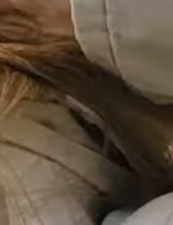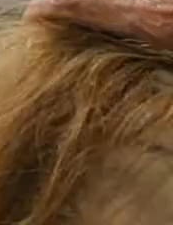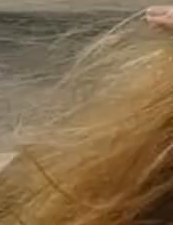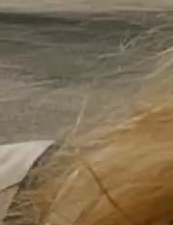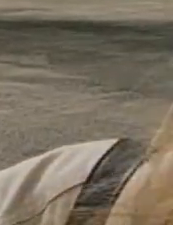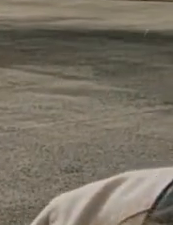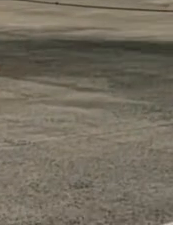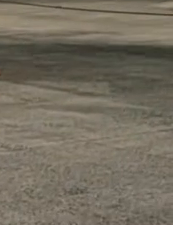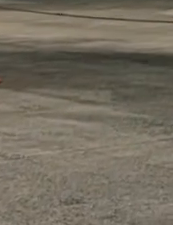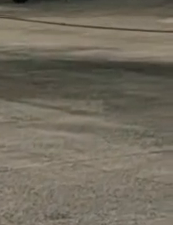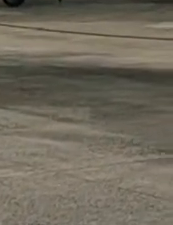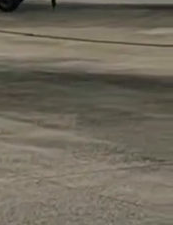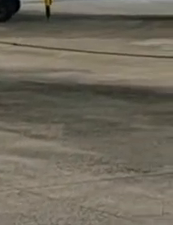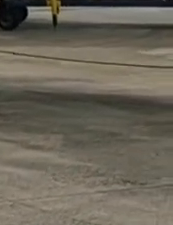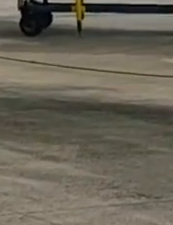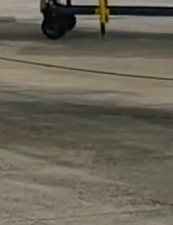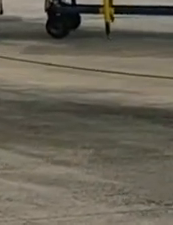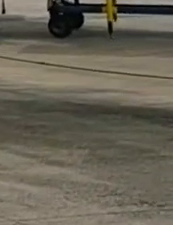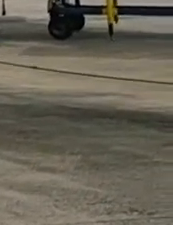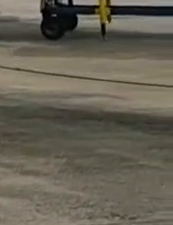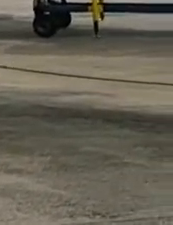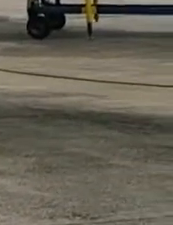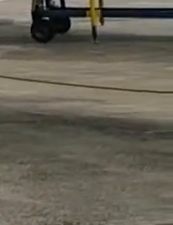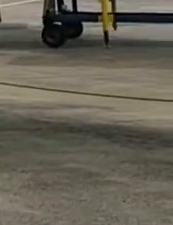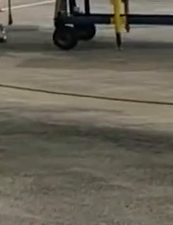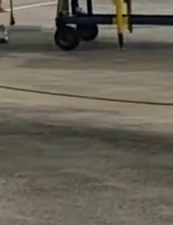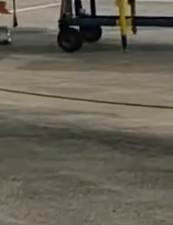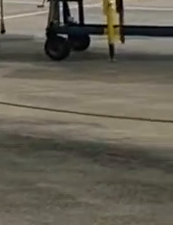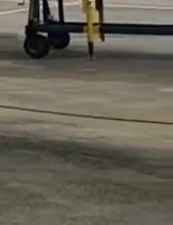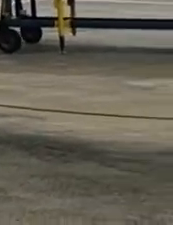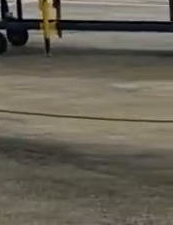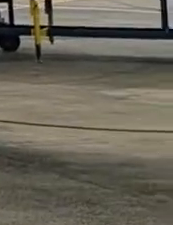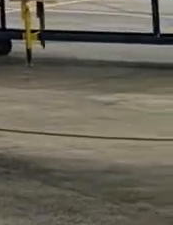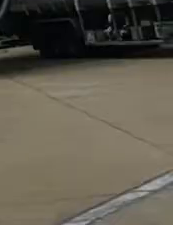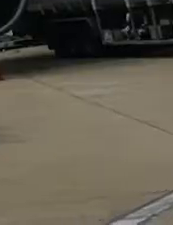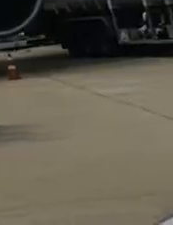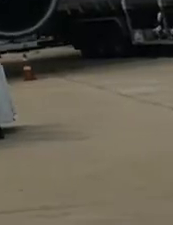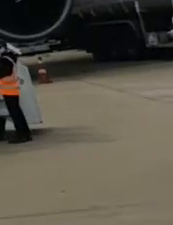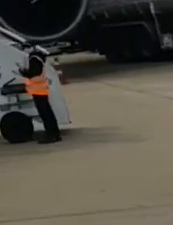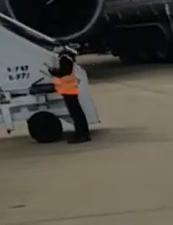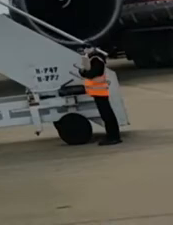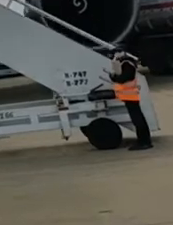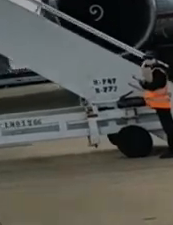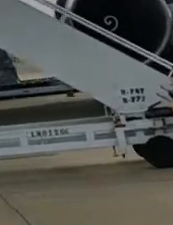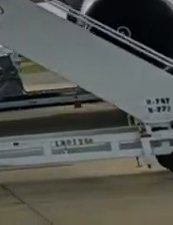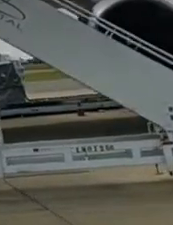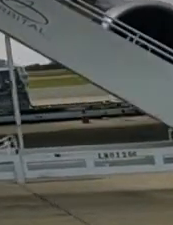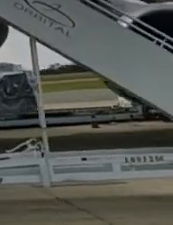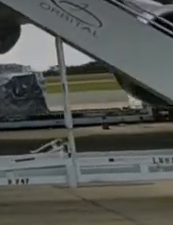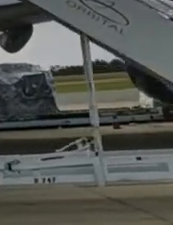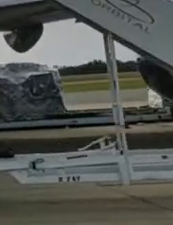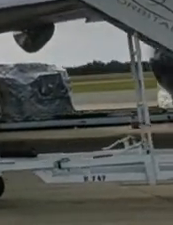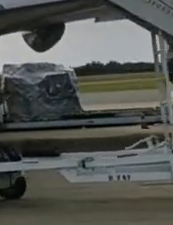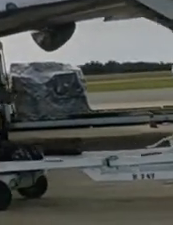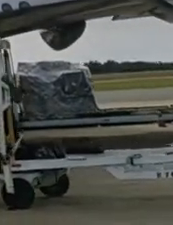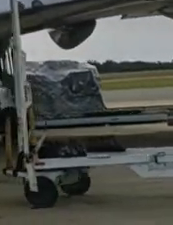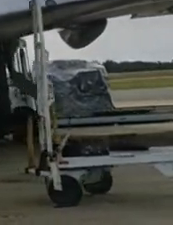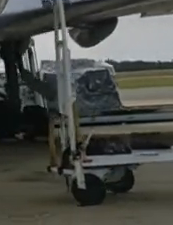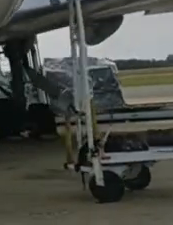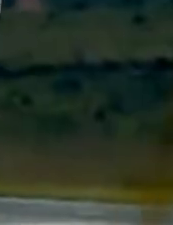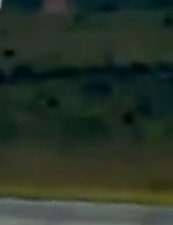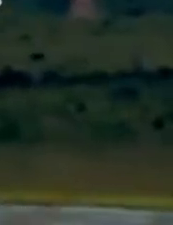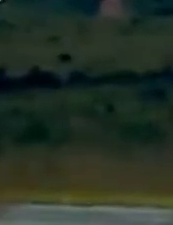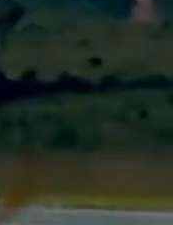Novas medidas no setor da aviação brasileira vão promover a melhoria dos serviços, além da redução de tarifas para viajantes e